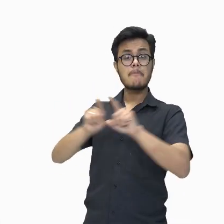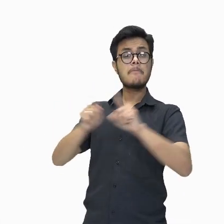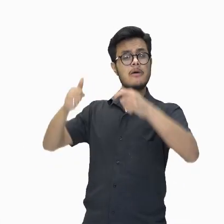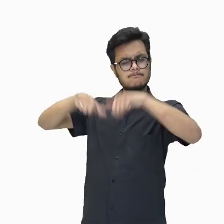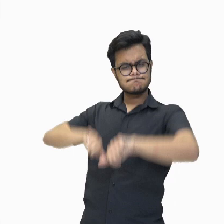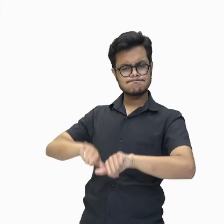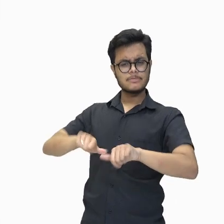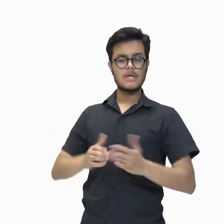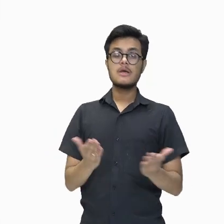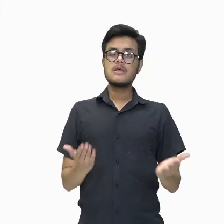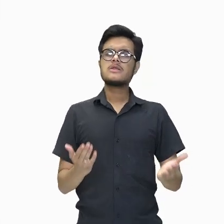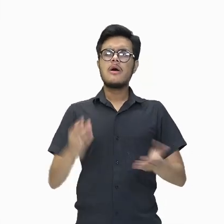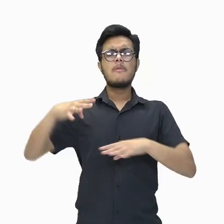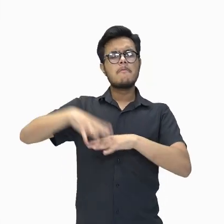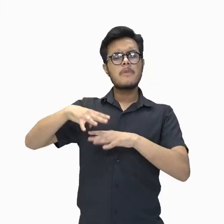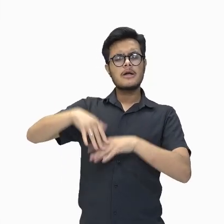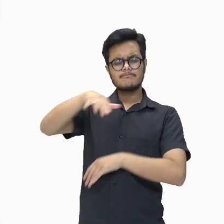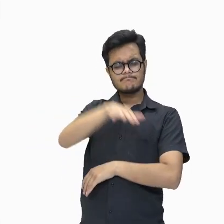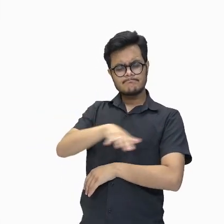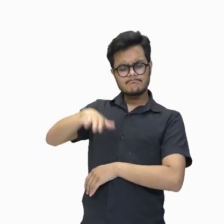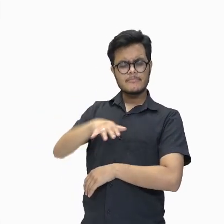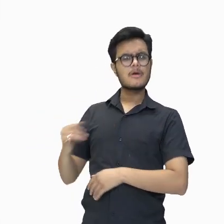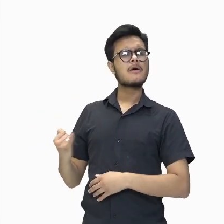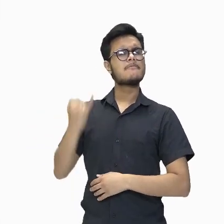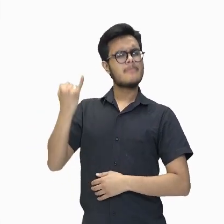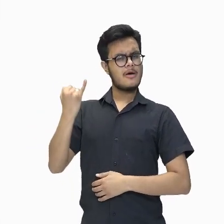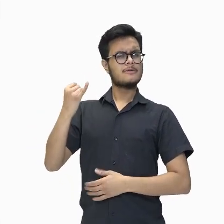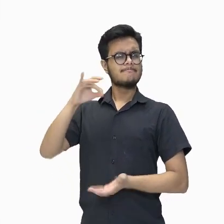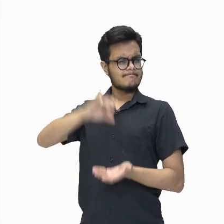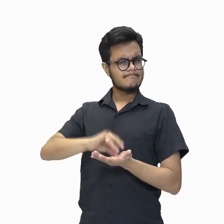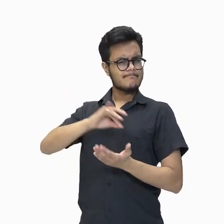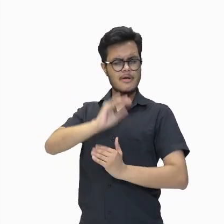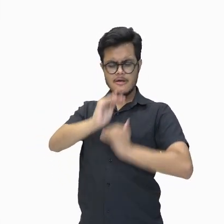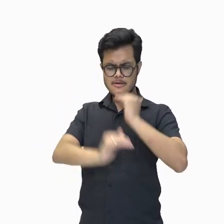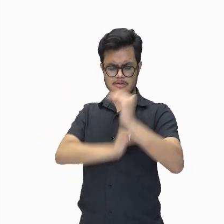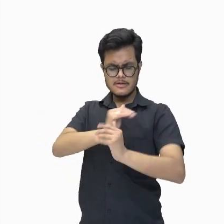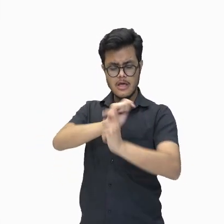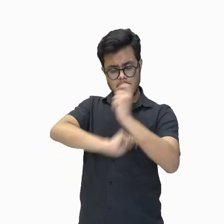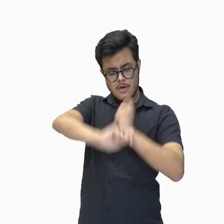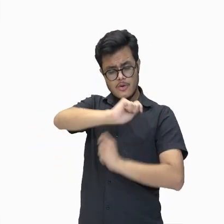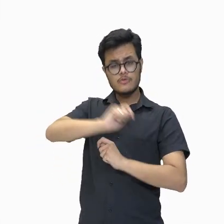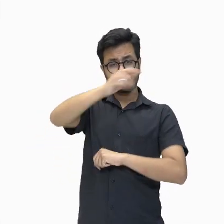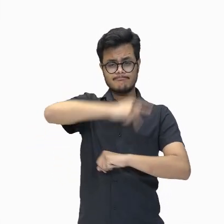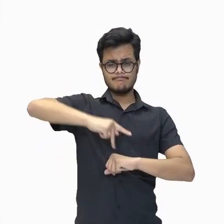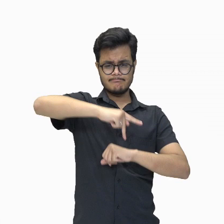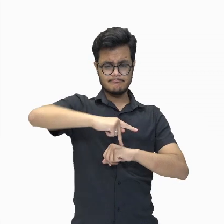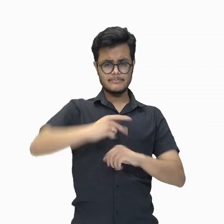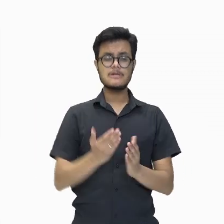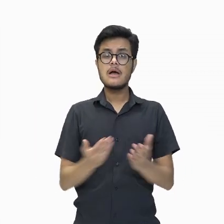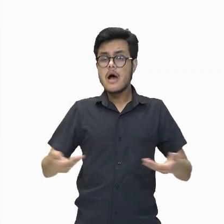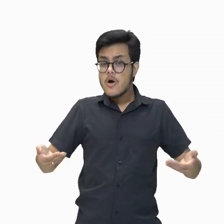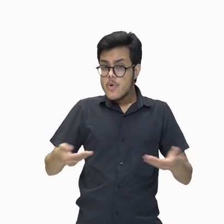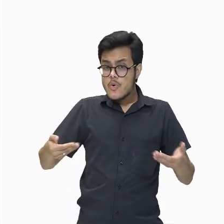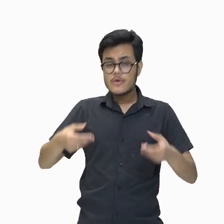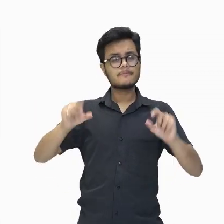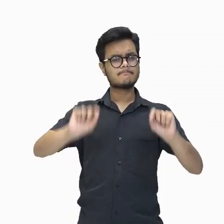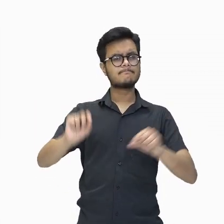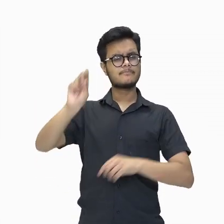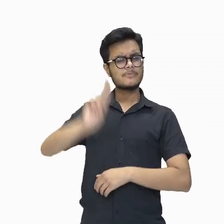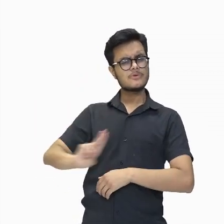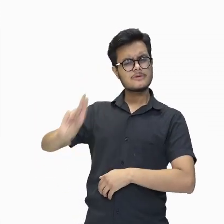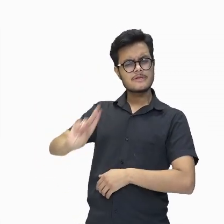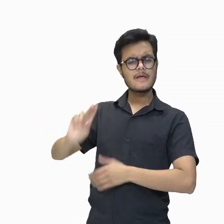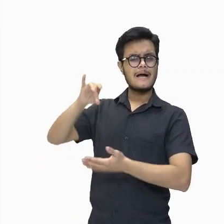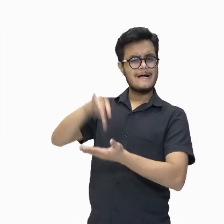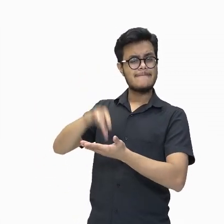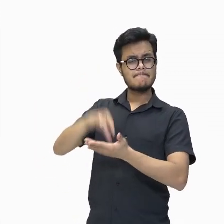A matemática financeira foi muito importante para o processo do desenvolvimento da economia. Atualmente, ela é utilizada